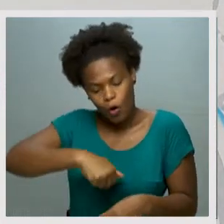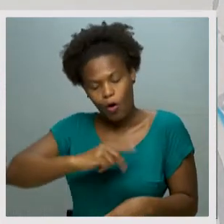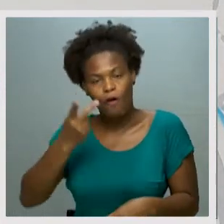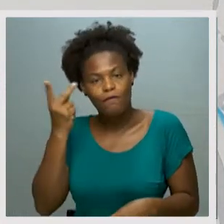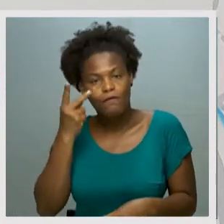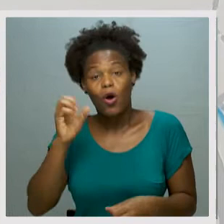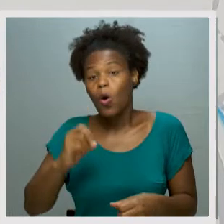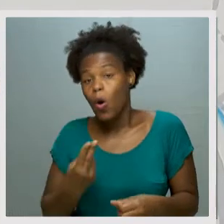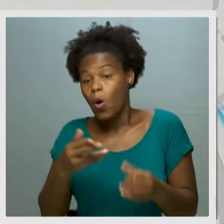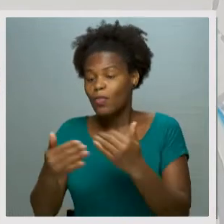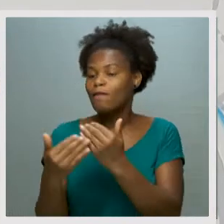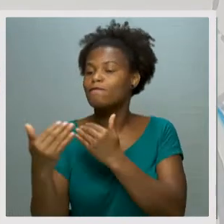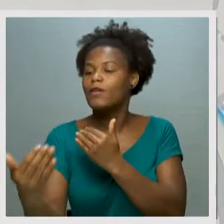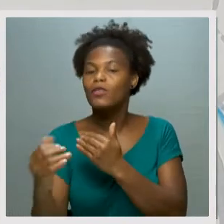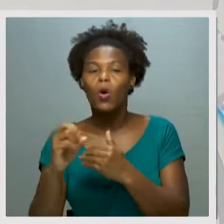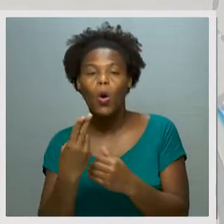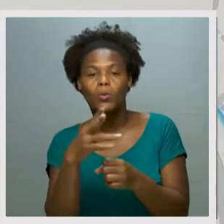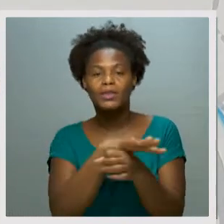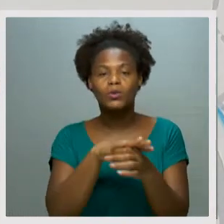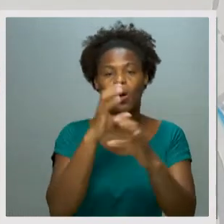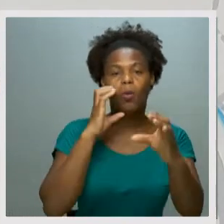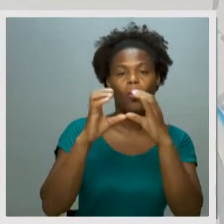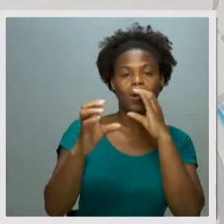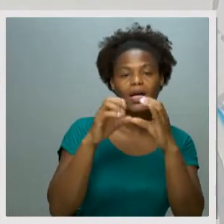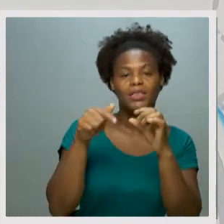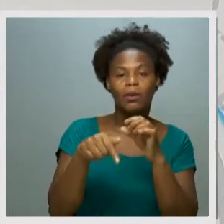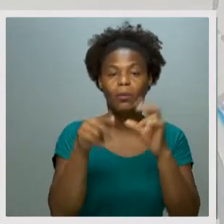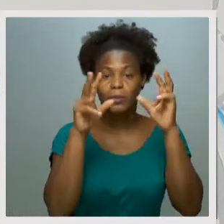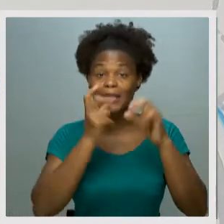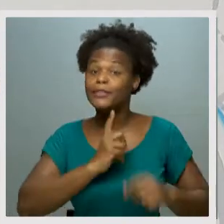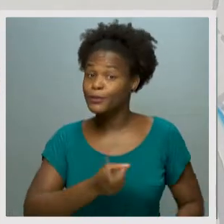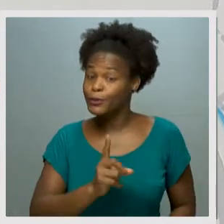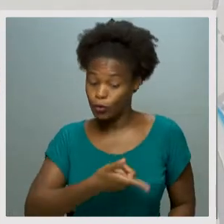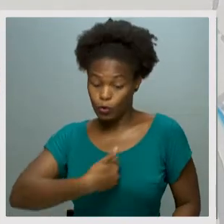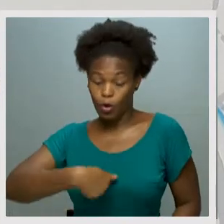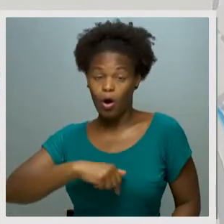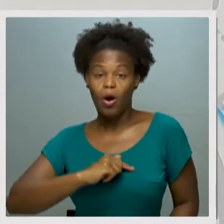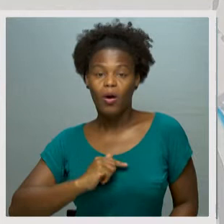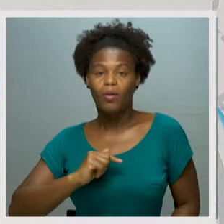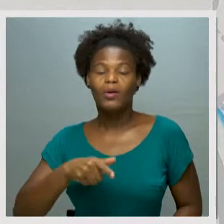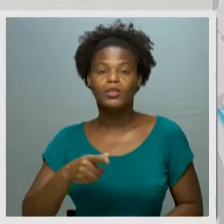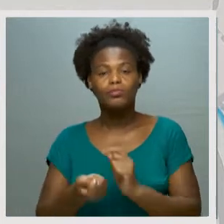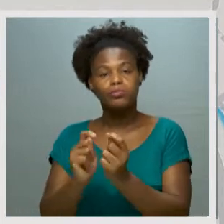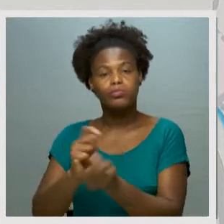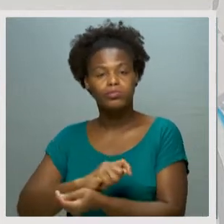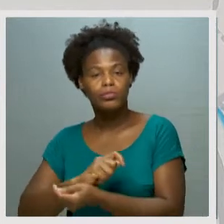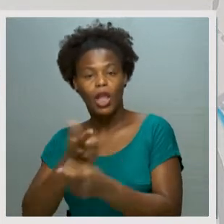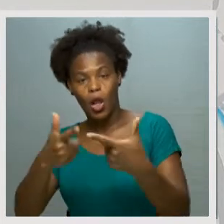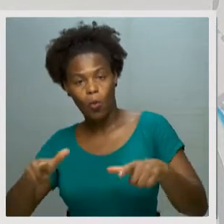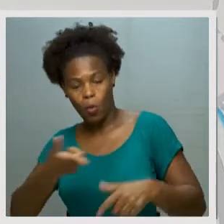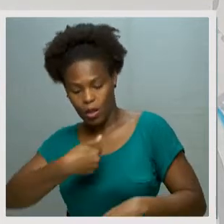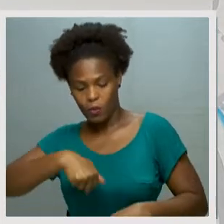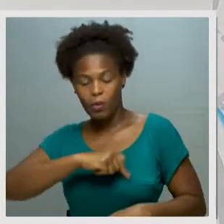vivemos, ou estamos à frente ou numa situação de comunicação tal que exige de nós a adaptação da